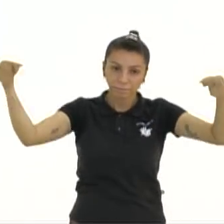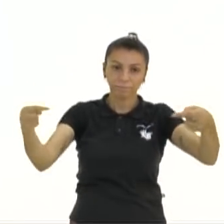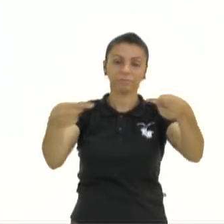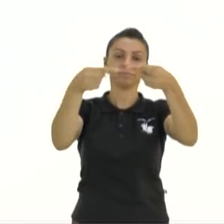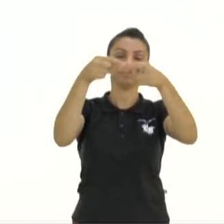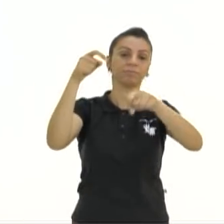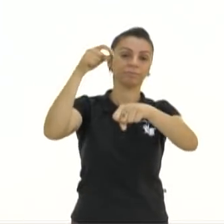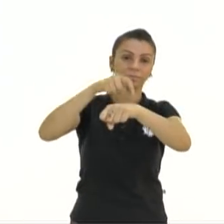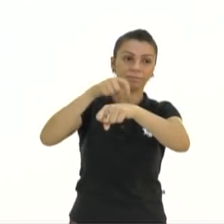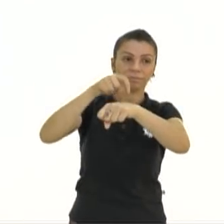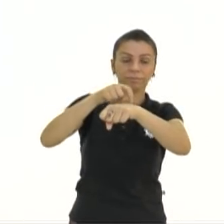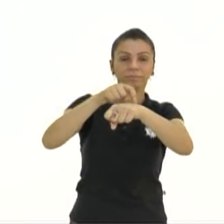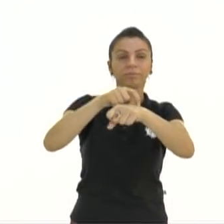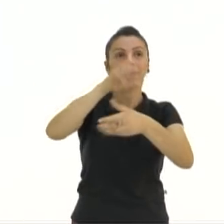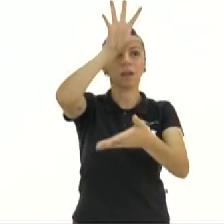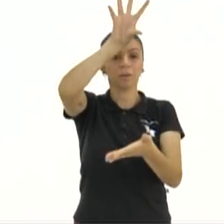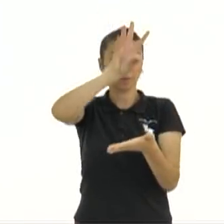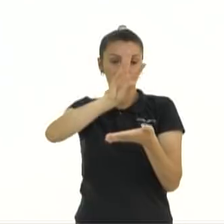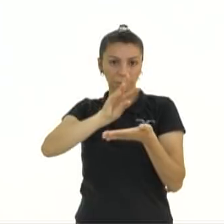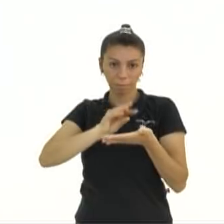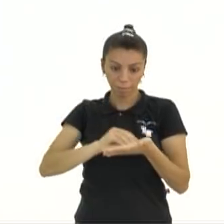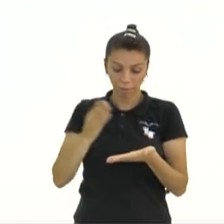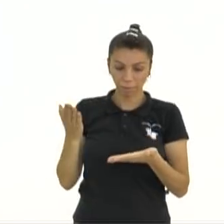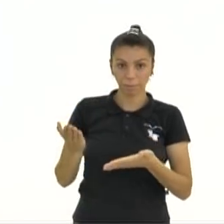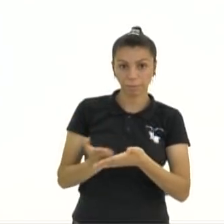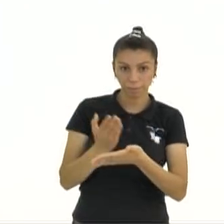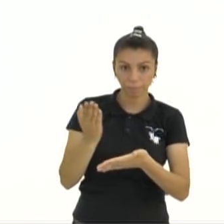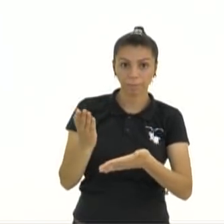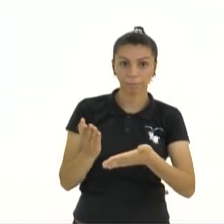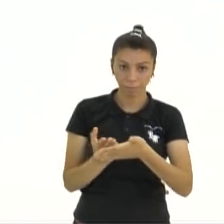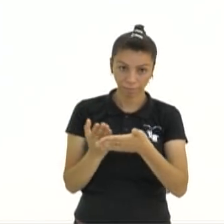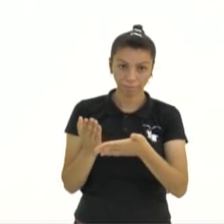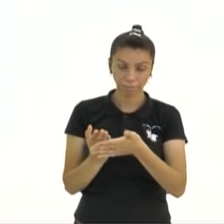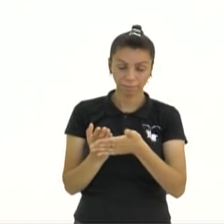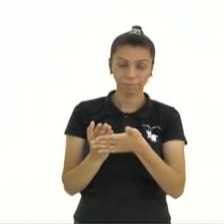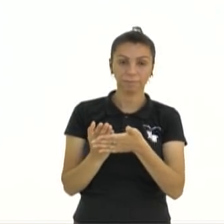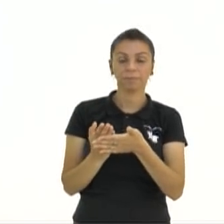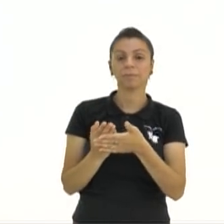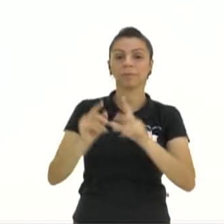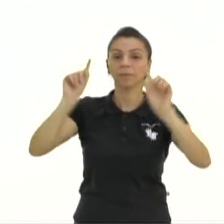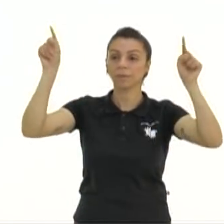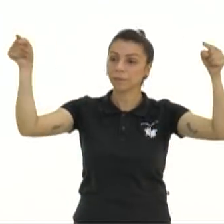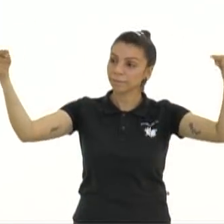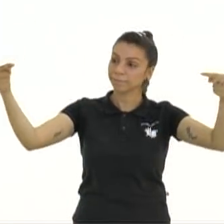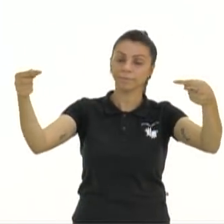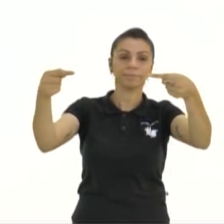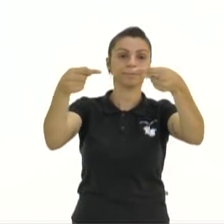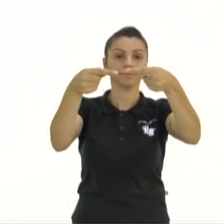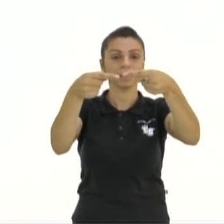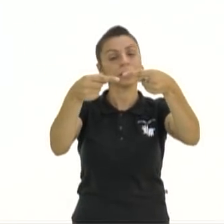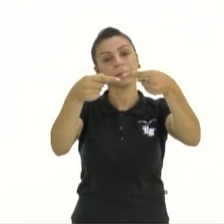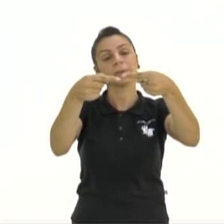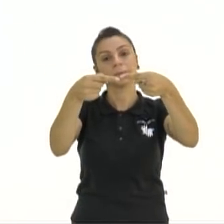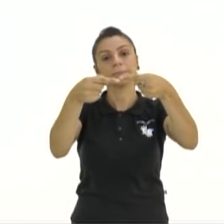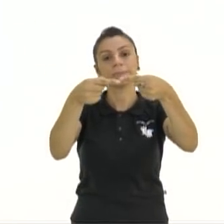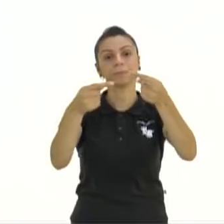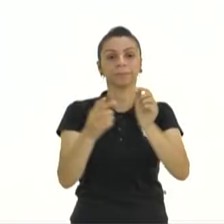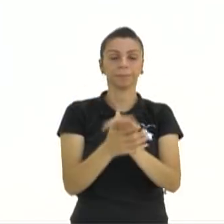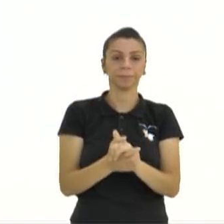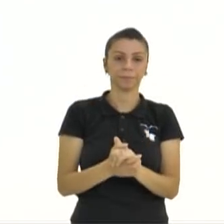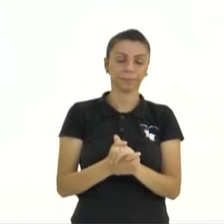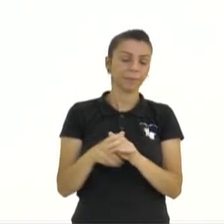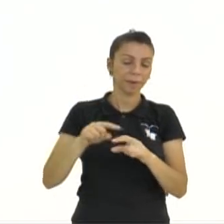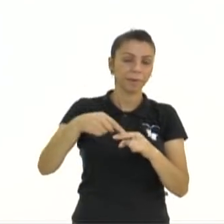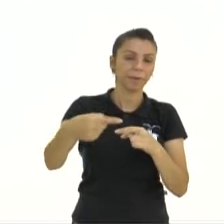para vocês copiarem esta alternativa, essa questão do quiz, marcarem a letra correspondente aqui nos espaços e